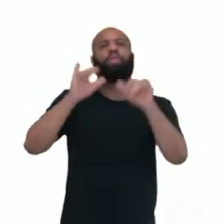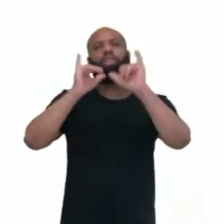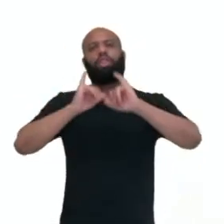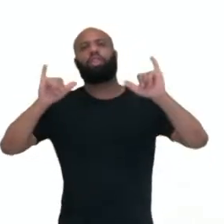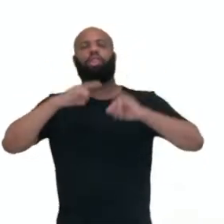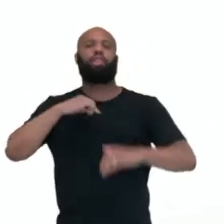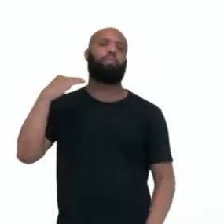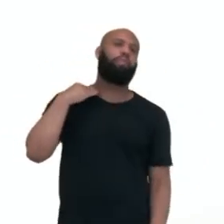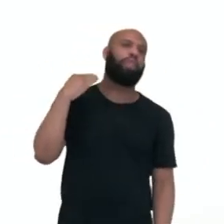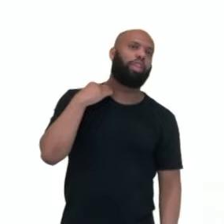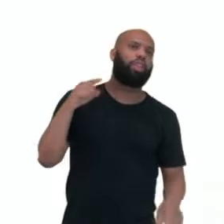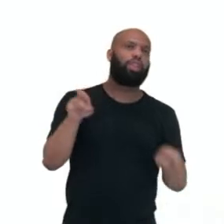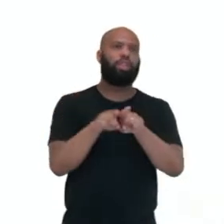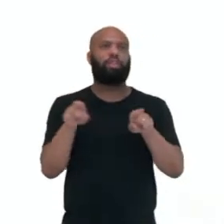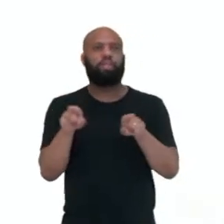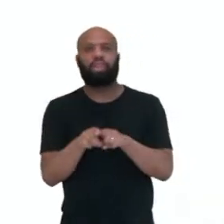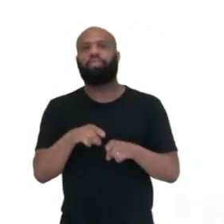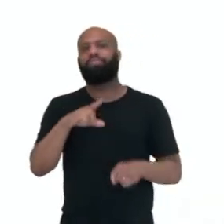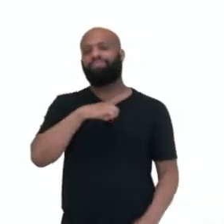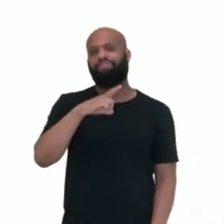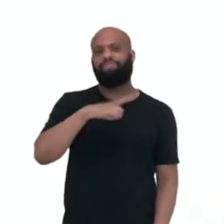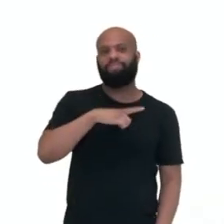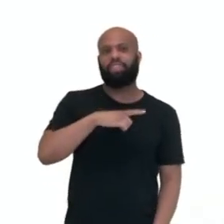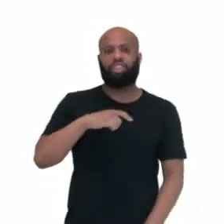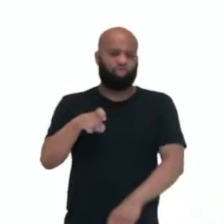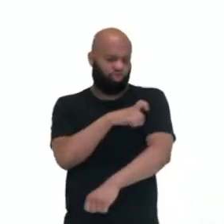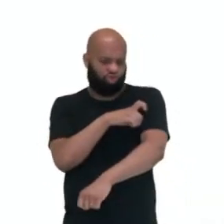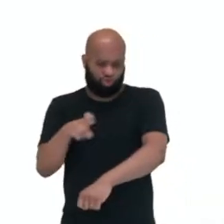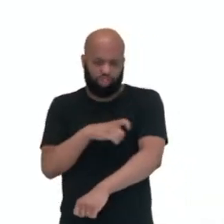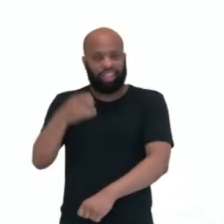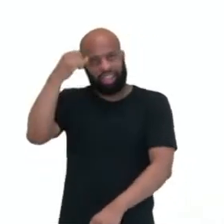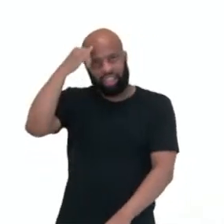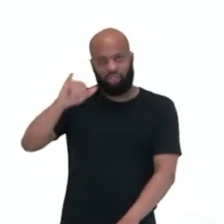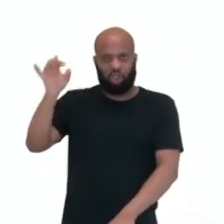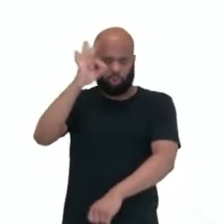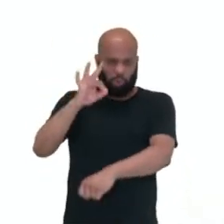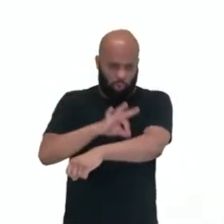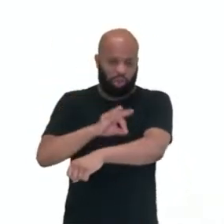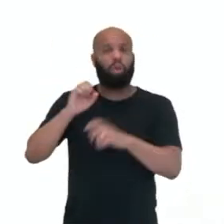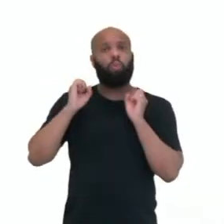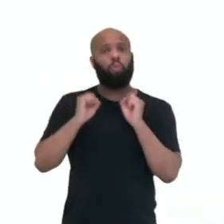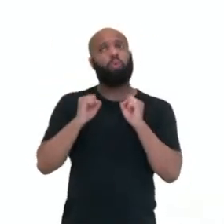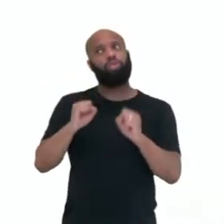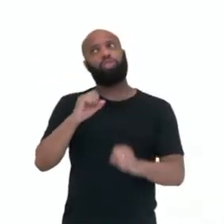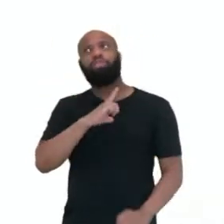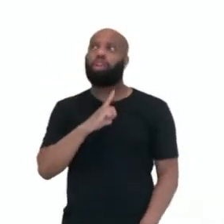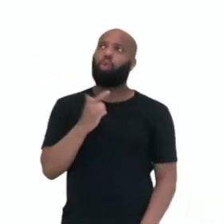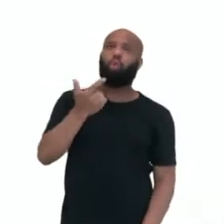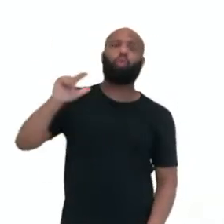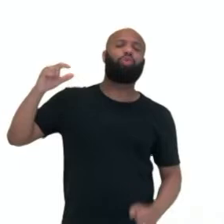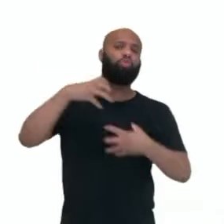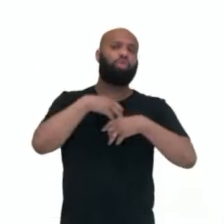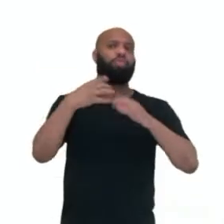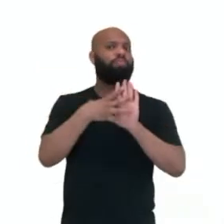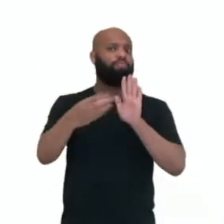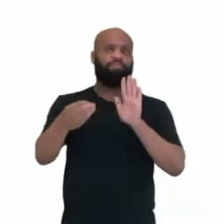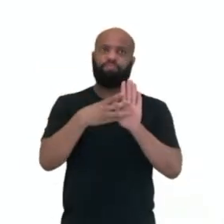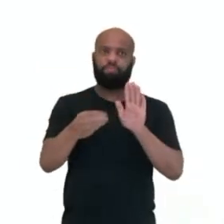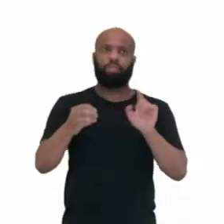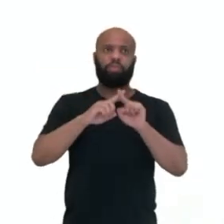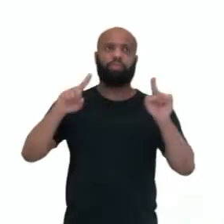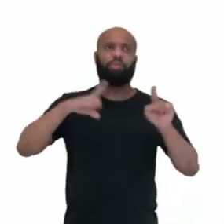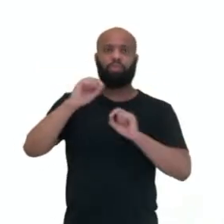de absorvente, de repelente. Poderíamos ter um outro tipo de modelo comercial para esses canais, com o patrocínio de uma marca,